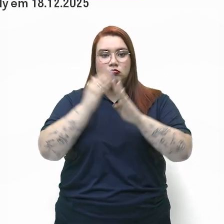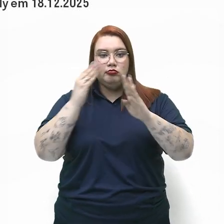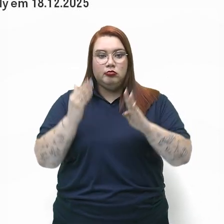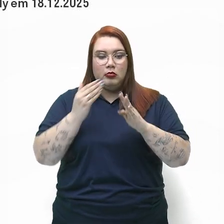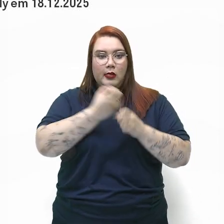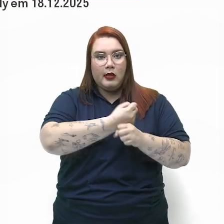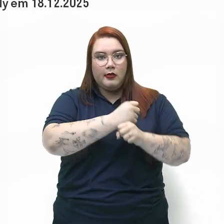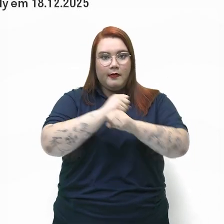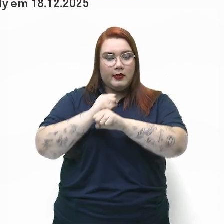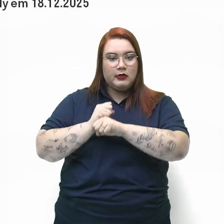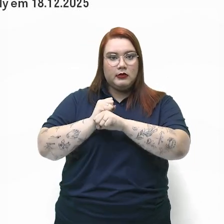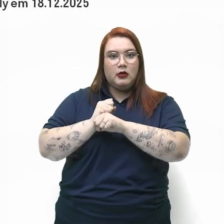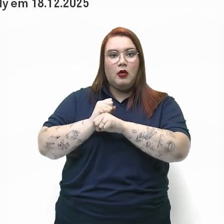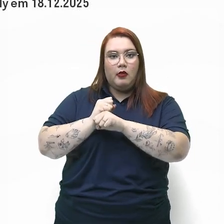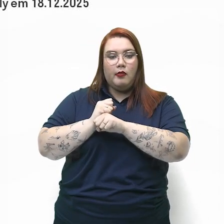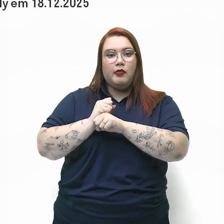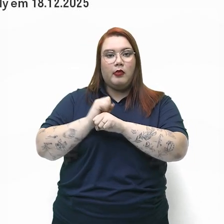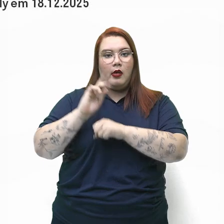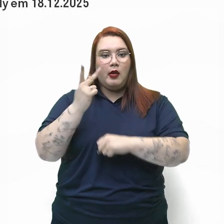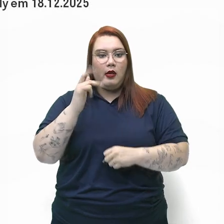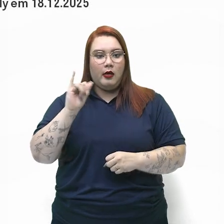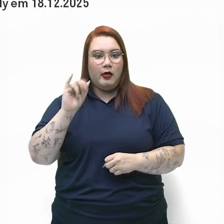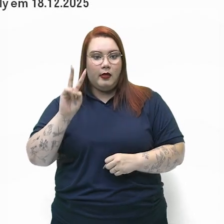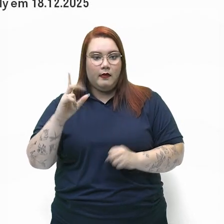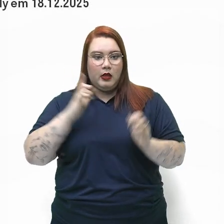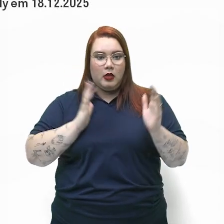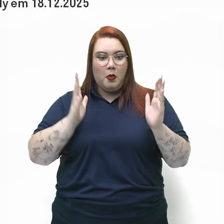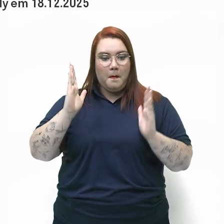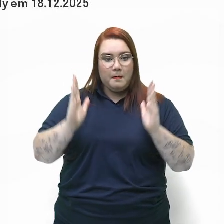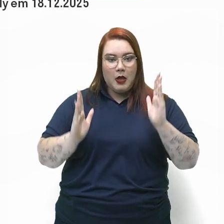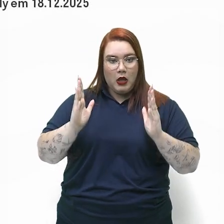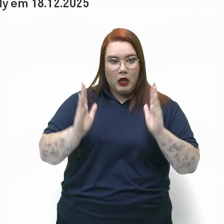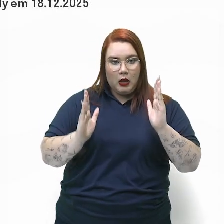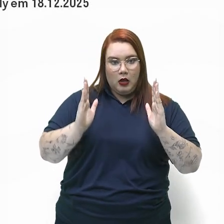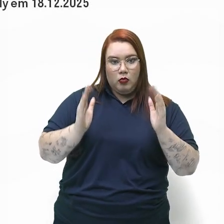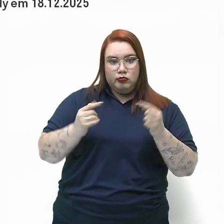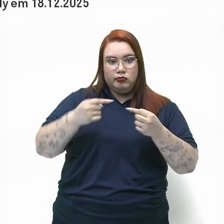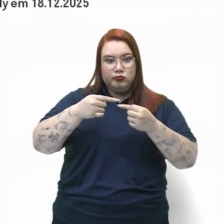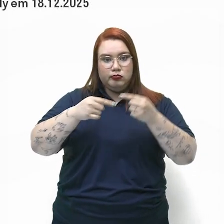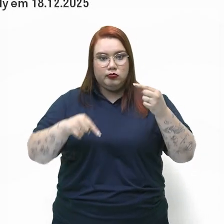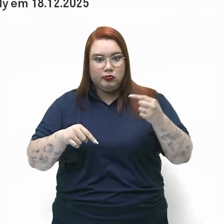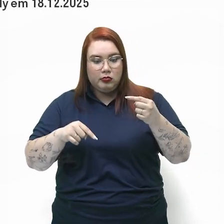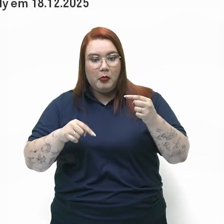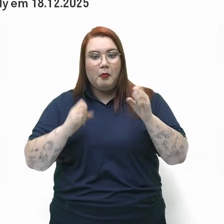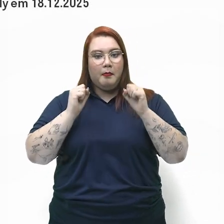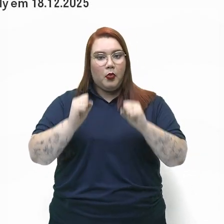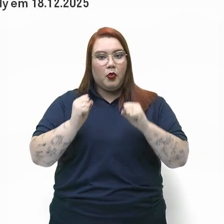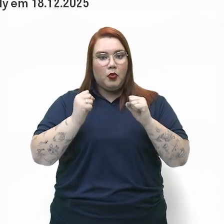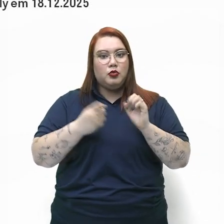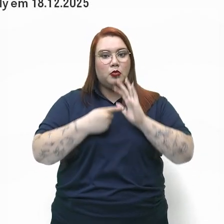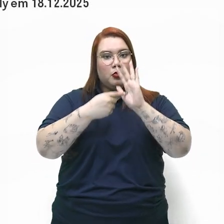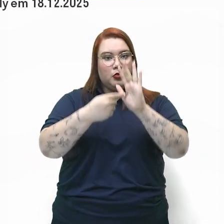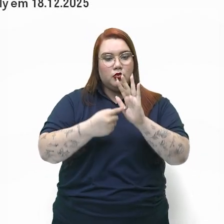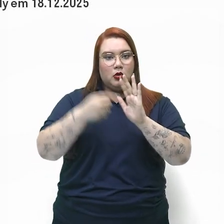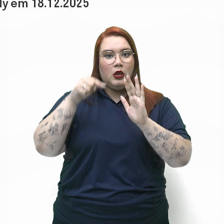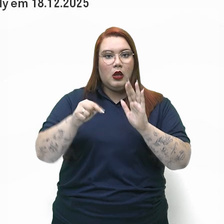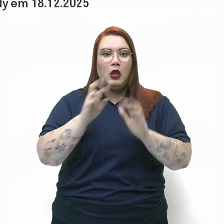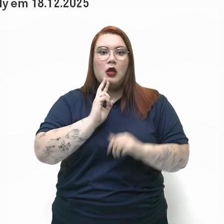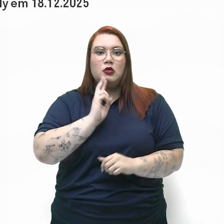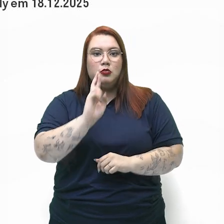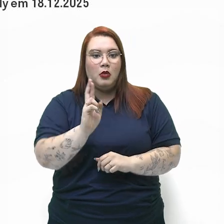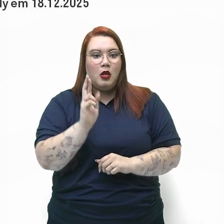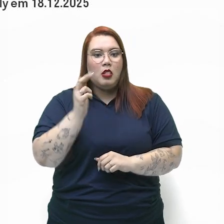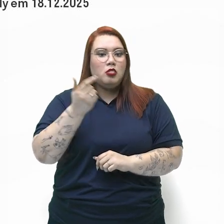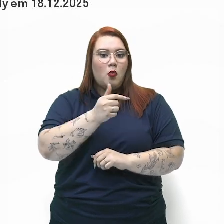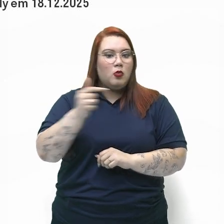anticorpos anti-HIV é realizado durante o período da janela imunológica, há uma possibilidade de gerar um resultado